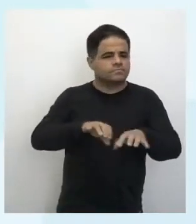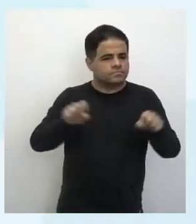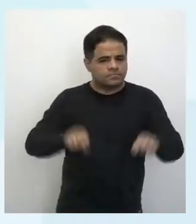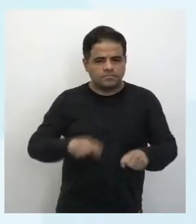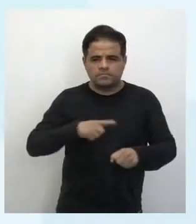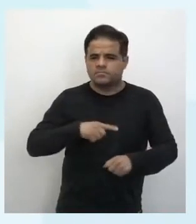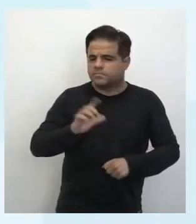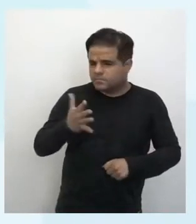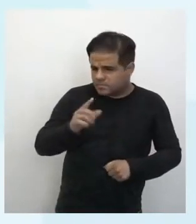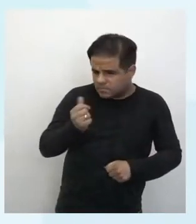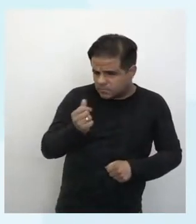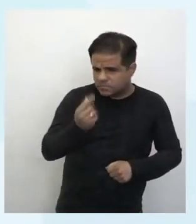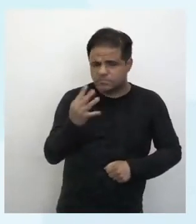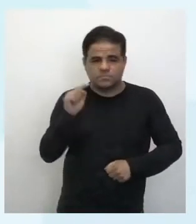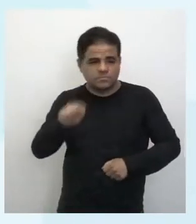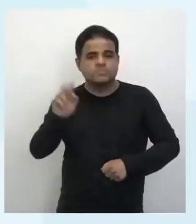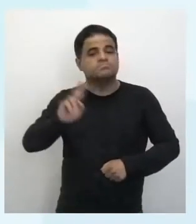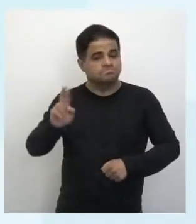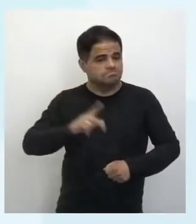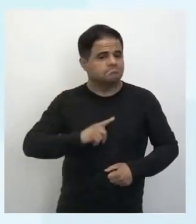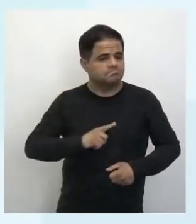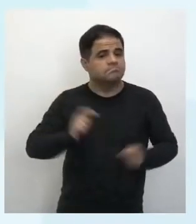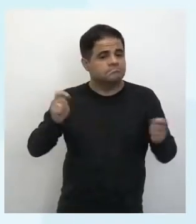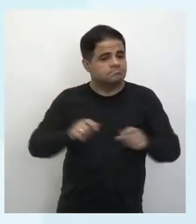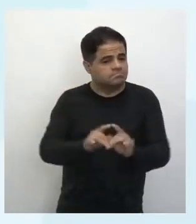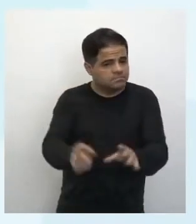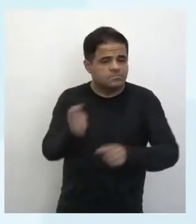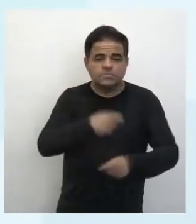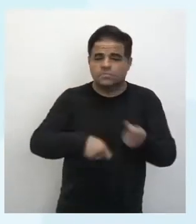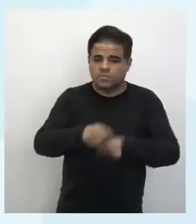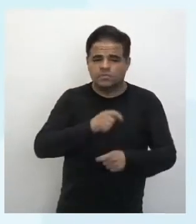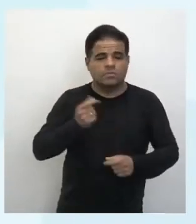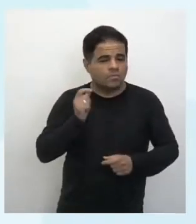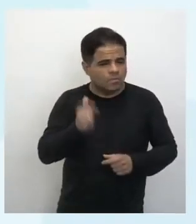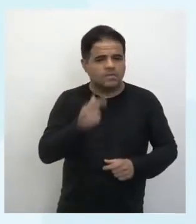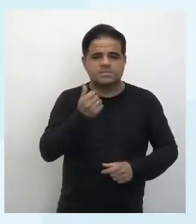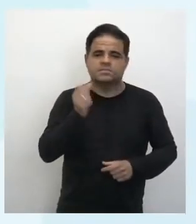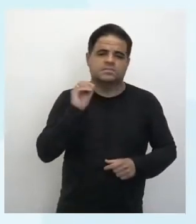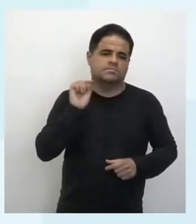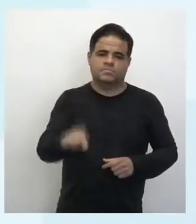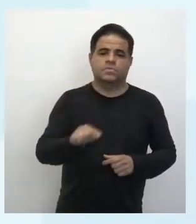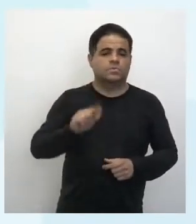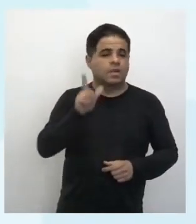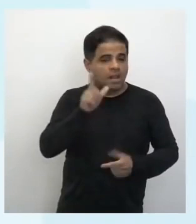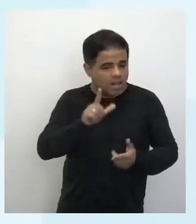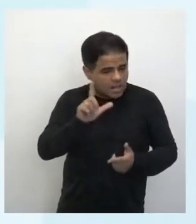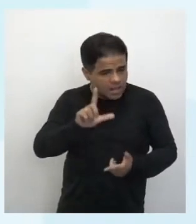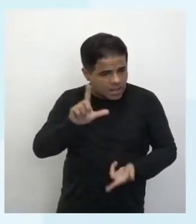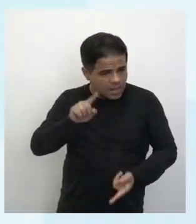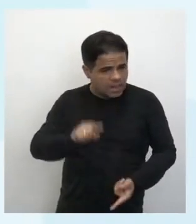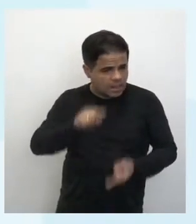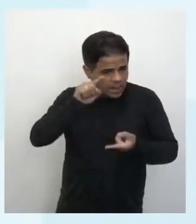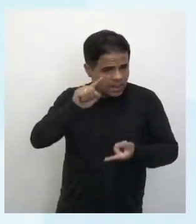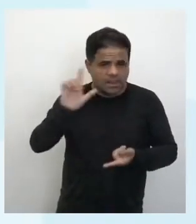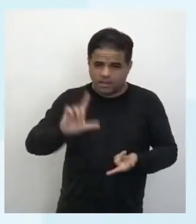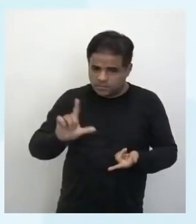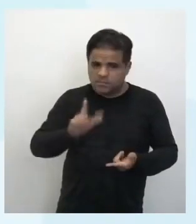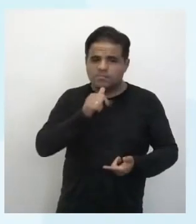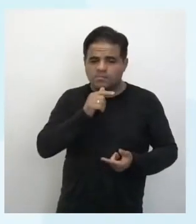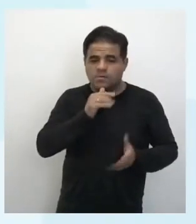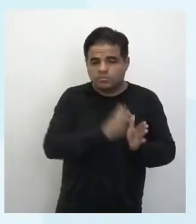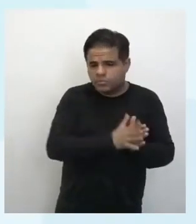custo aproximado de R$ 4.000 e permite uma economia de quase 60 mil litros de água durante o